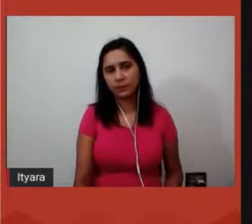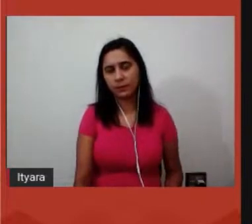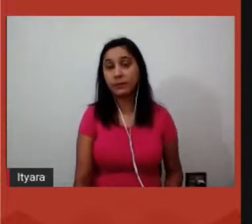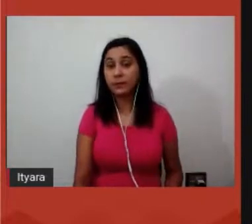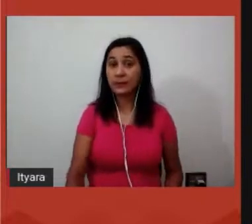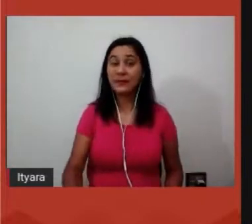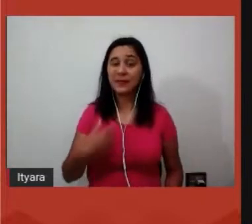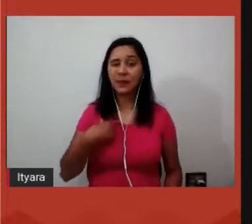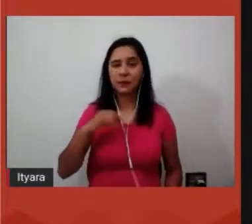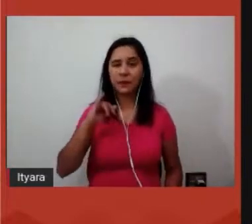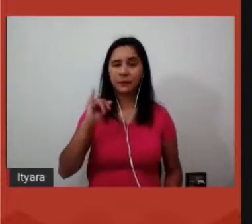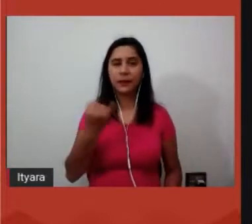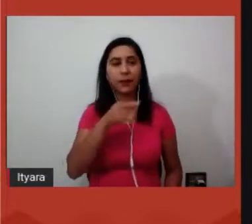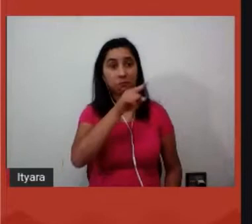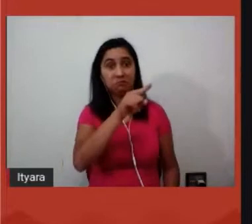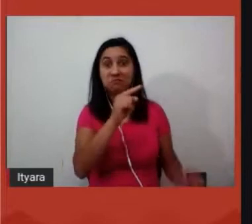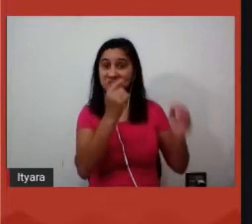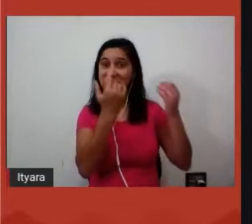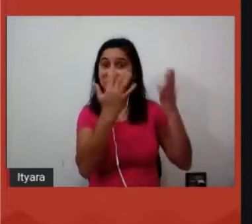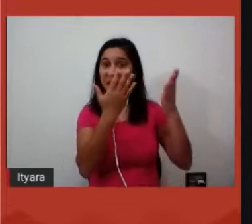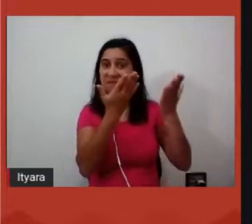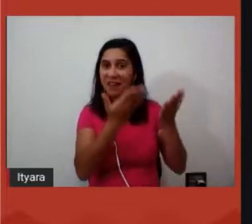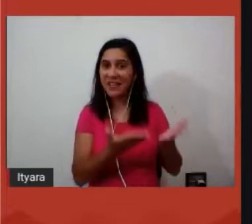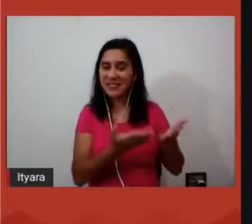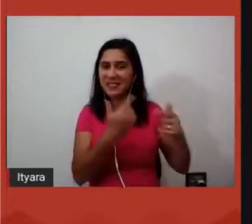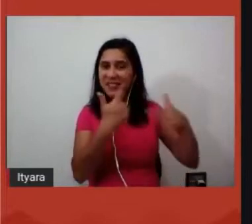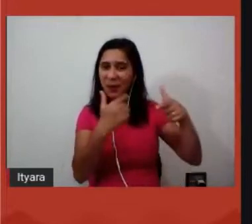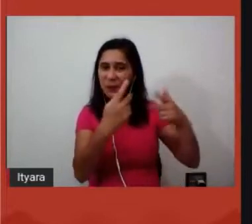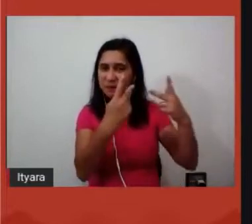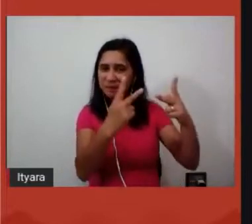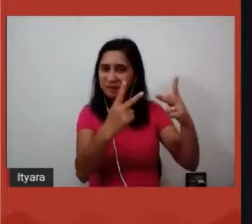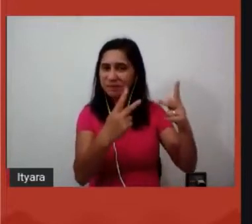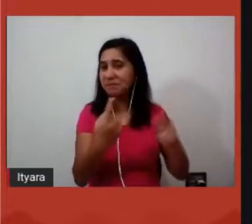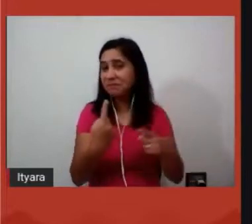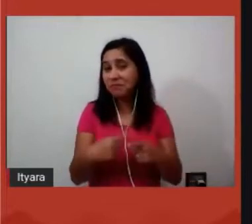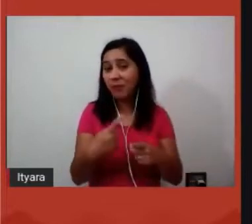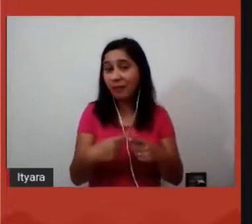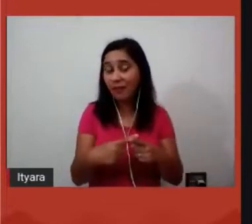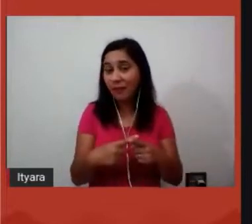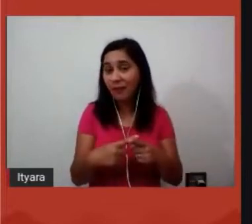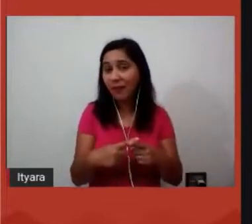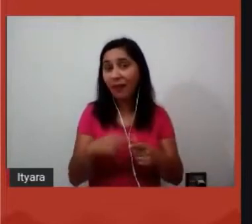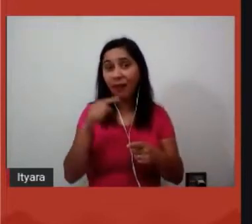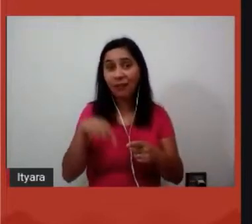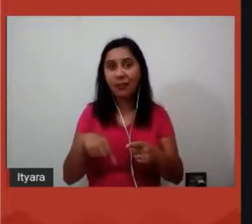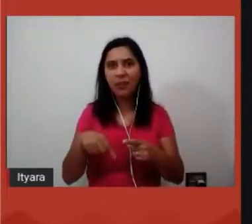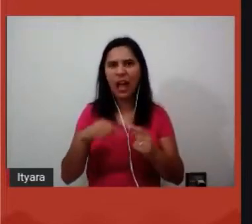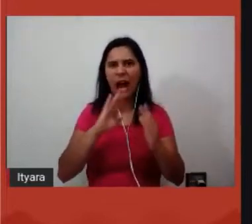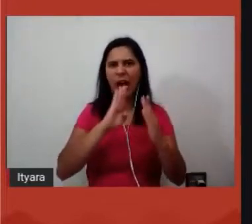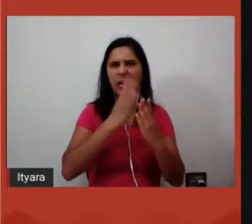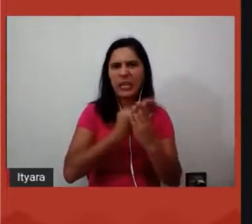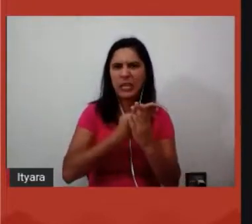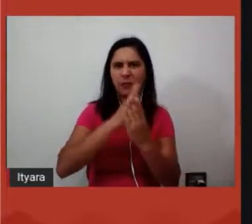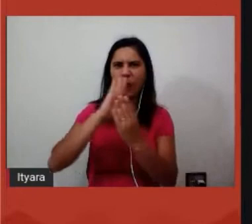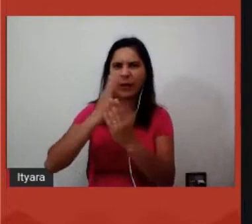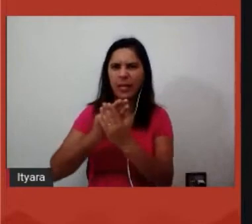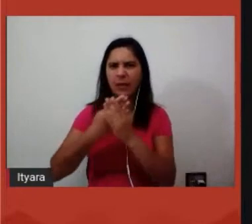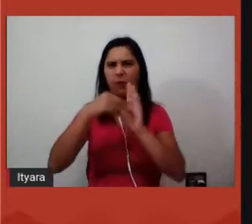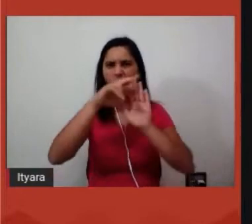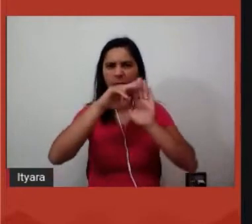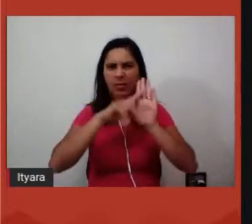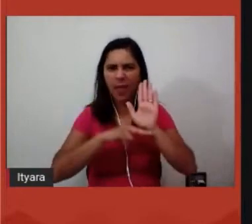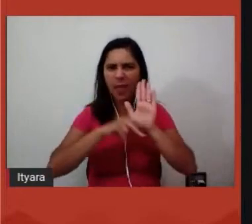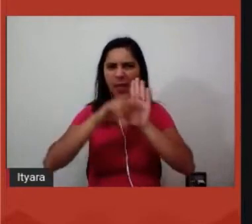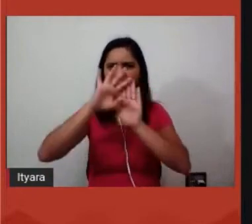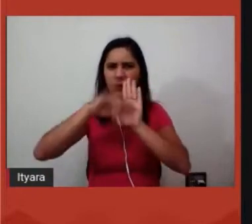Aproveitando aqui, Armando, parabéns pelo trabalho, porque assim, são vários arquivos, vários roteiros,